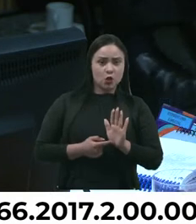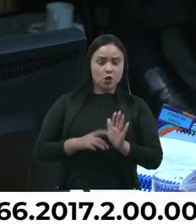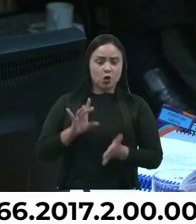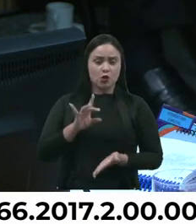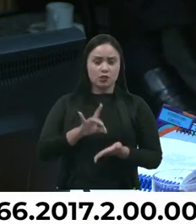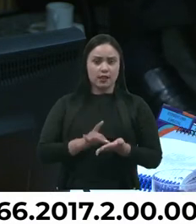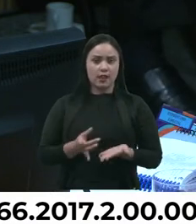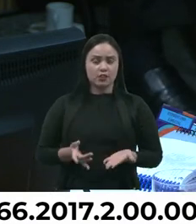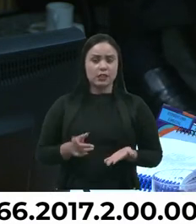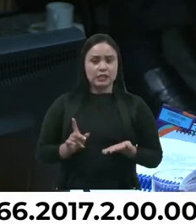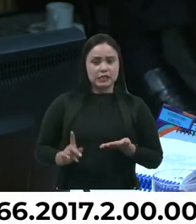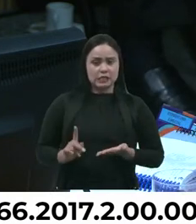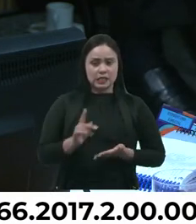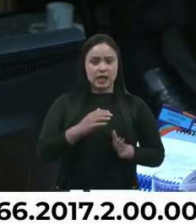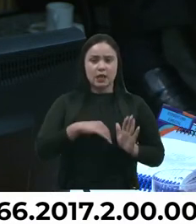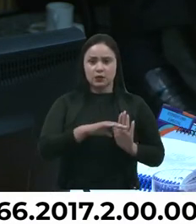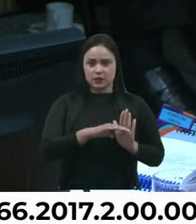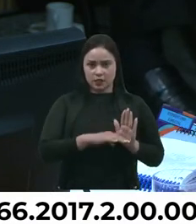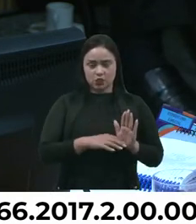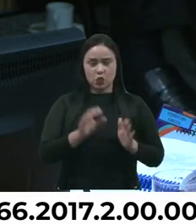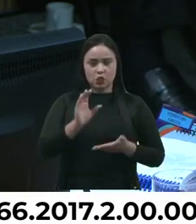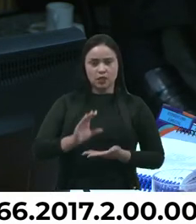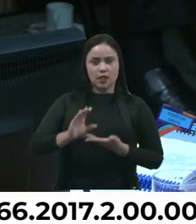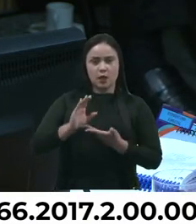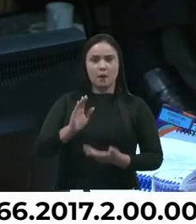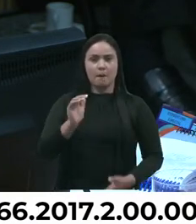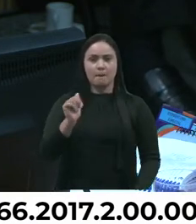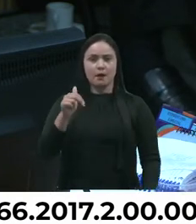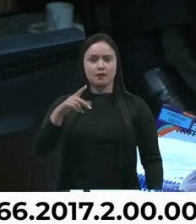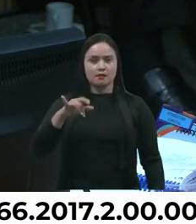aí segue o trecho do conselheiro Bandeira,